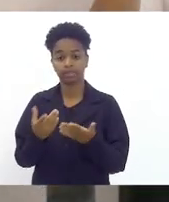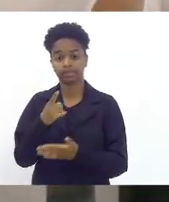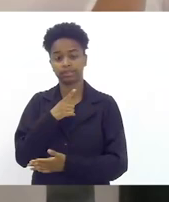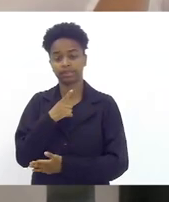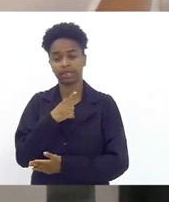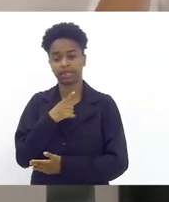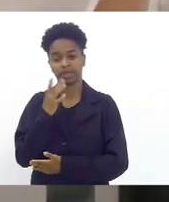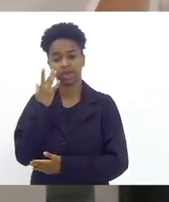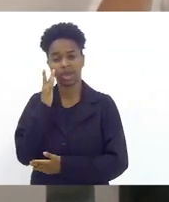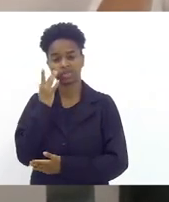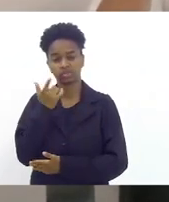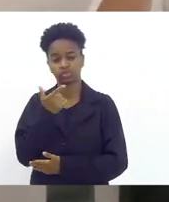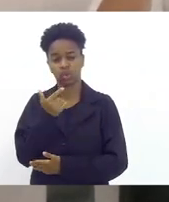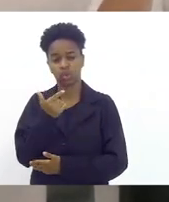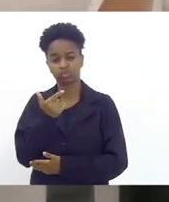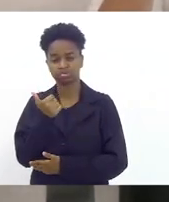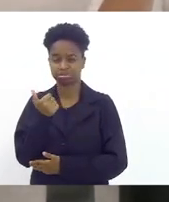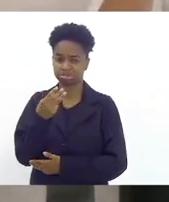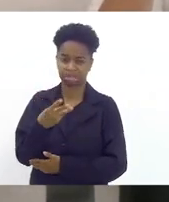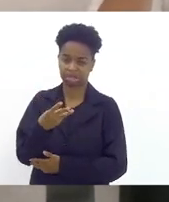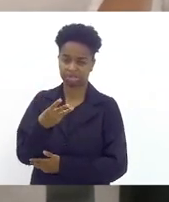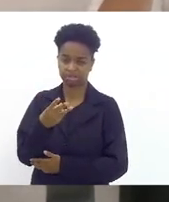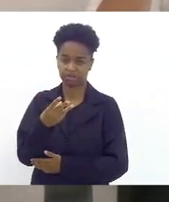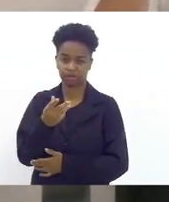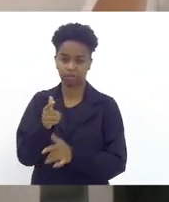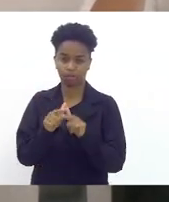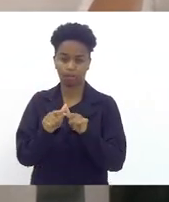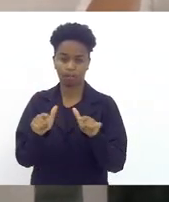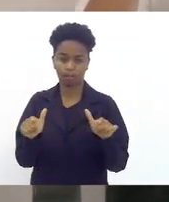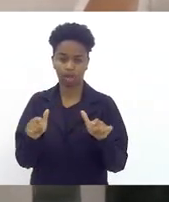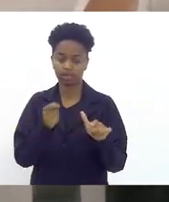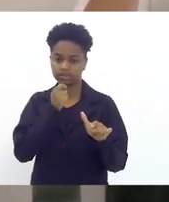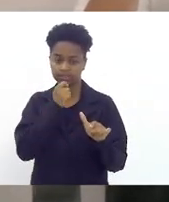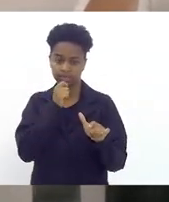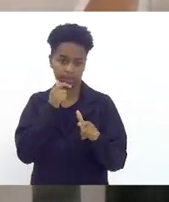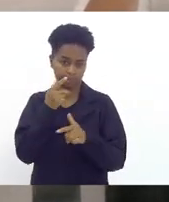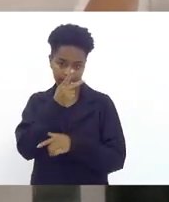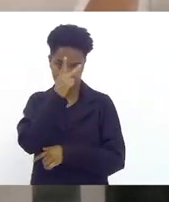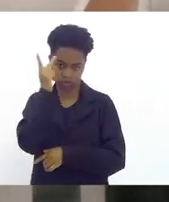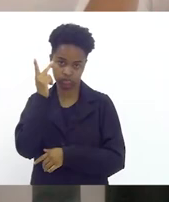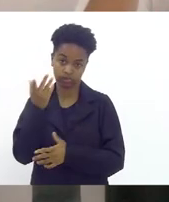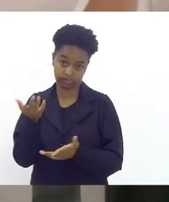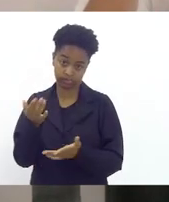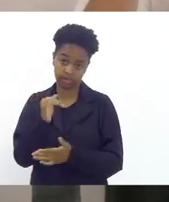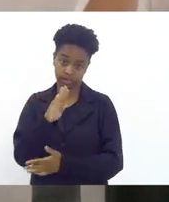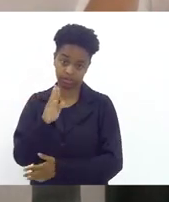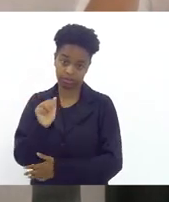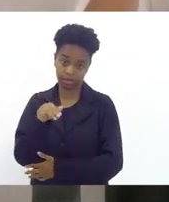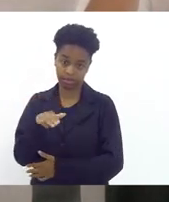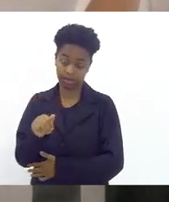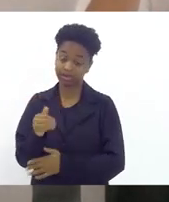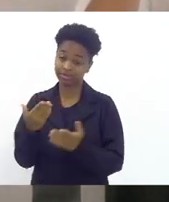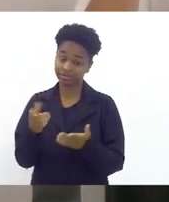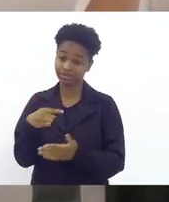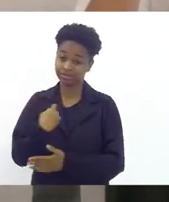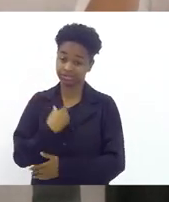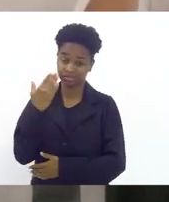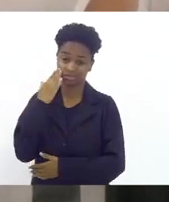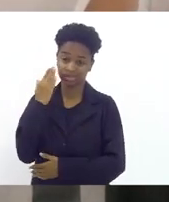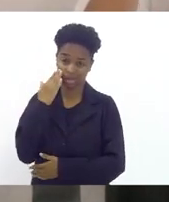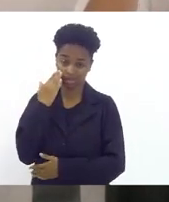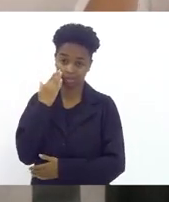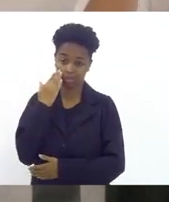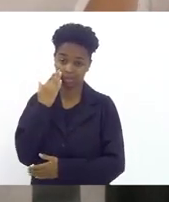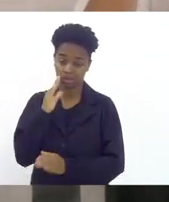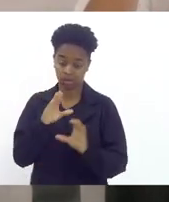eu acho uns 12 ou 13 cargos vagos ainda no Ibama Regional a gente está sabendo pela